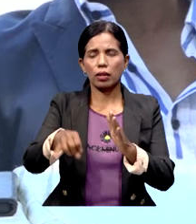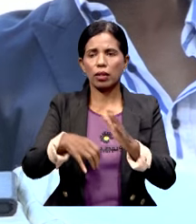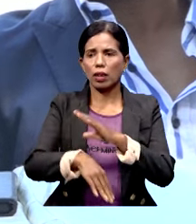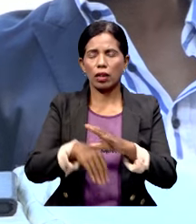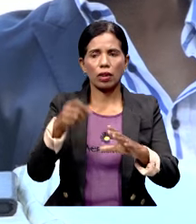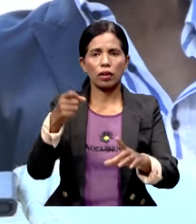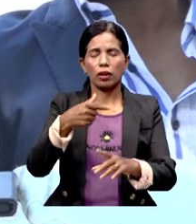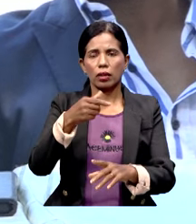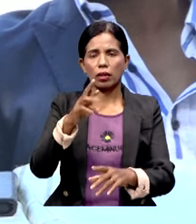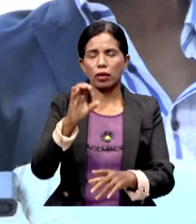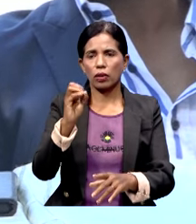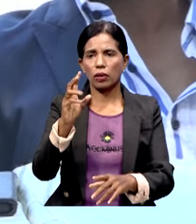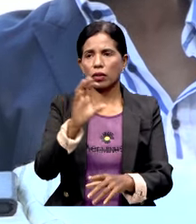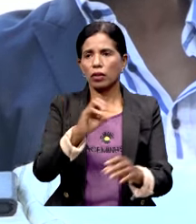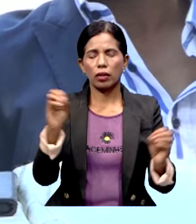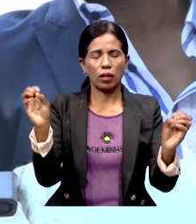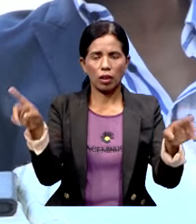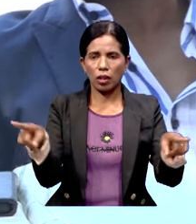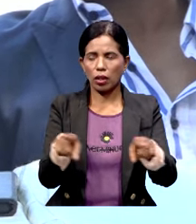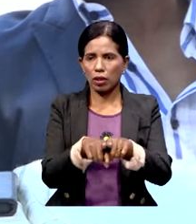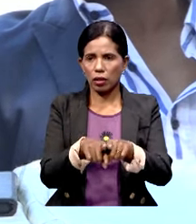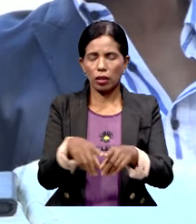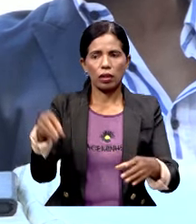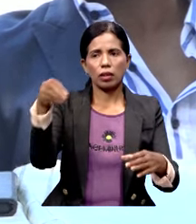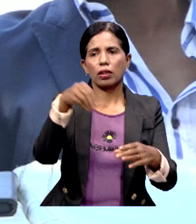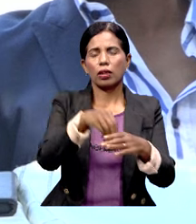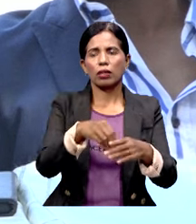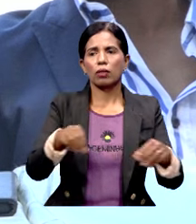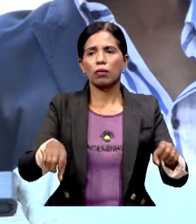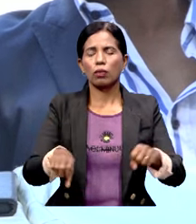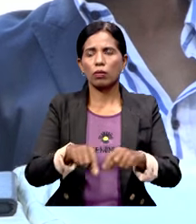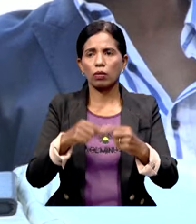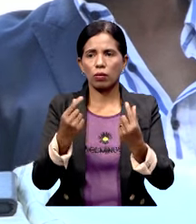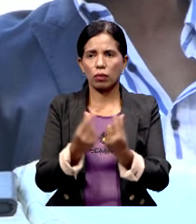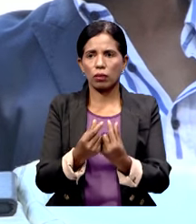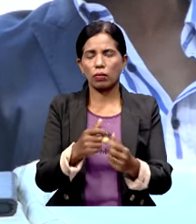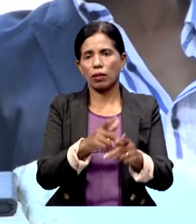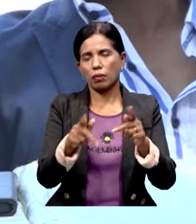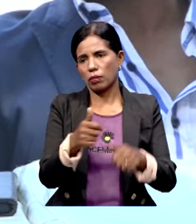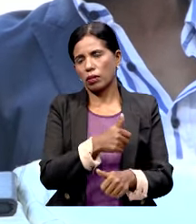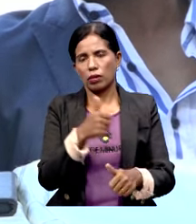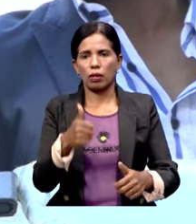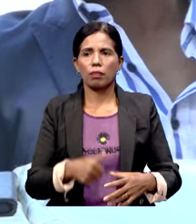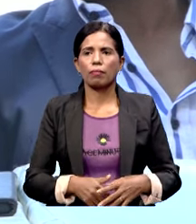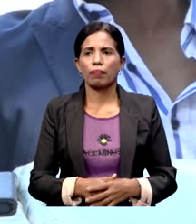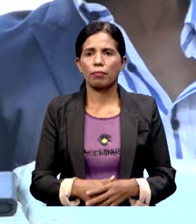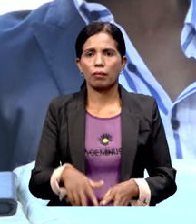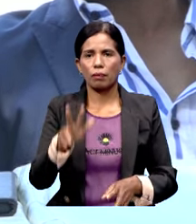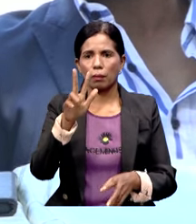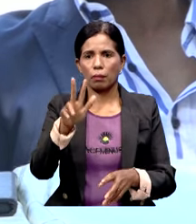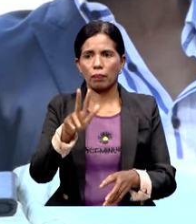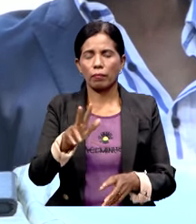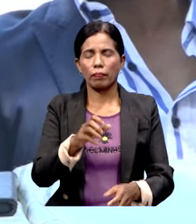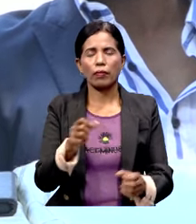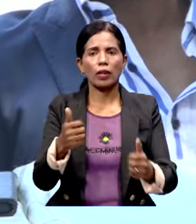senhor Gregório Correa, lá neutro, no inclinan, hoje sai equipa sucesso ba candidato selo. Tolu,